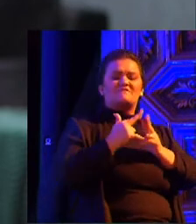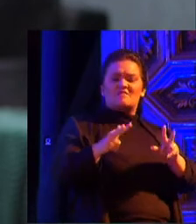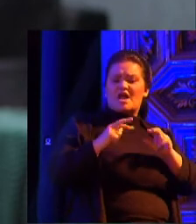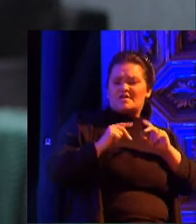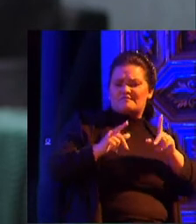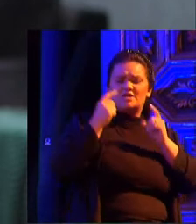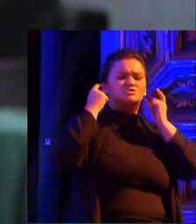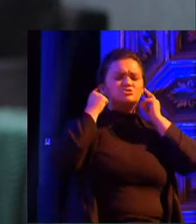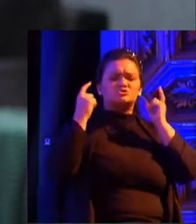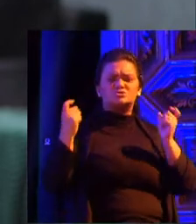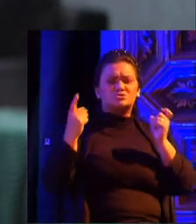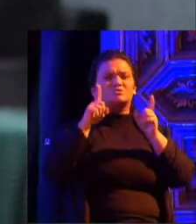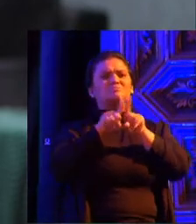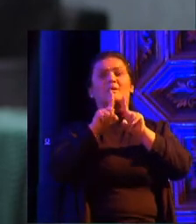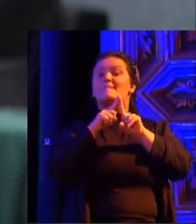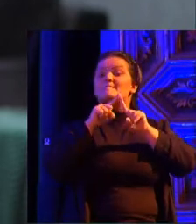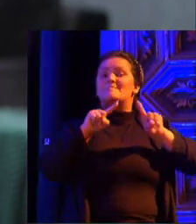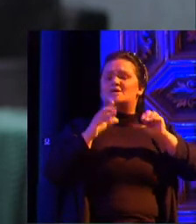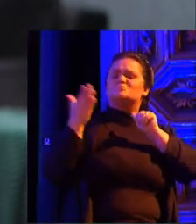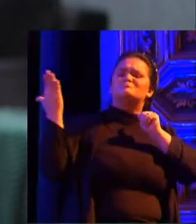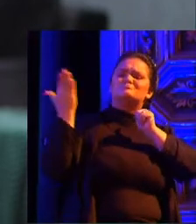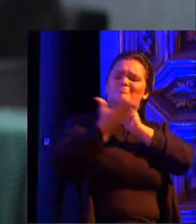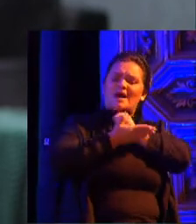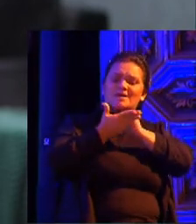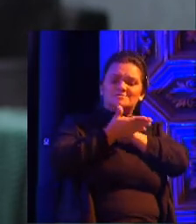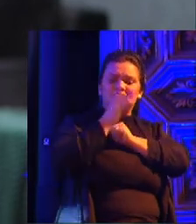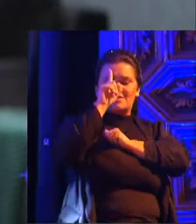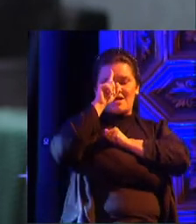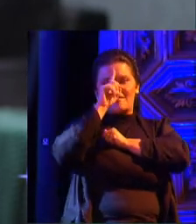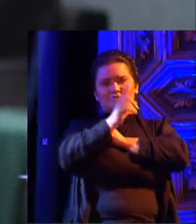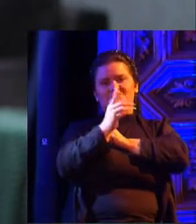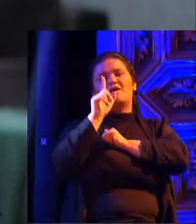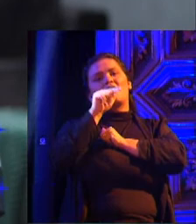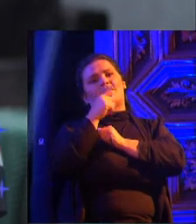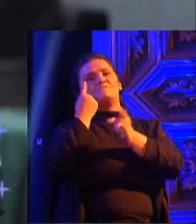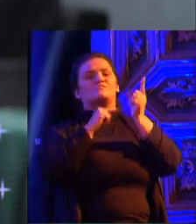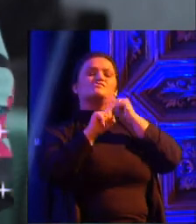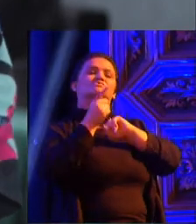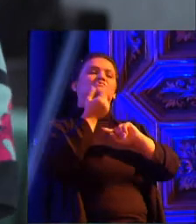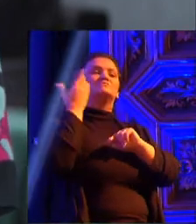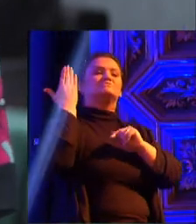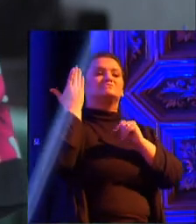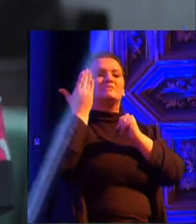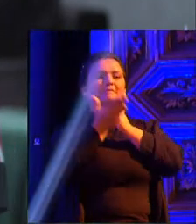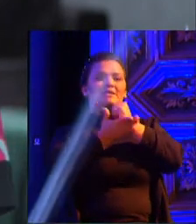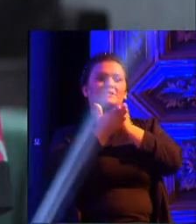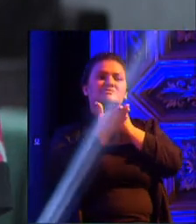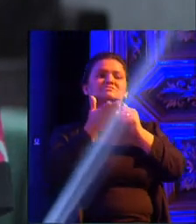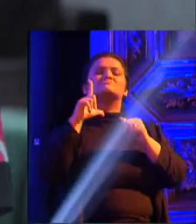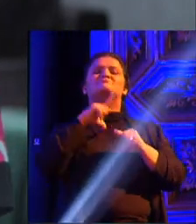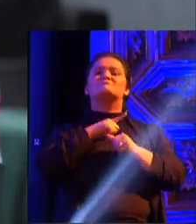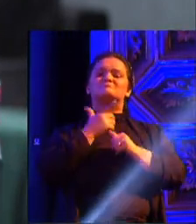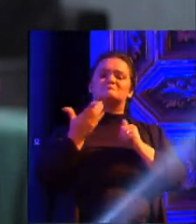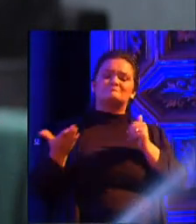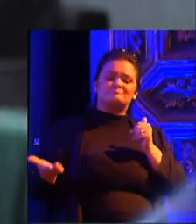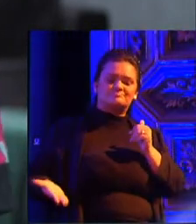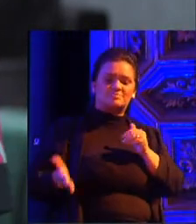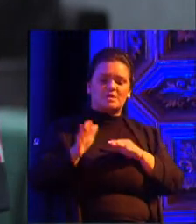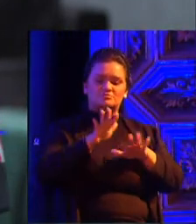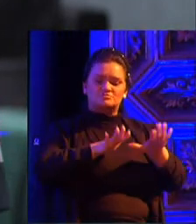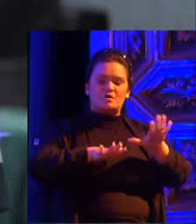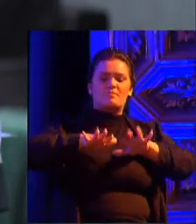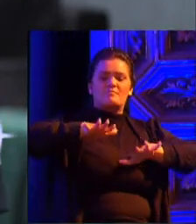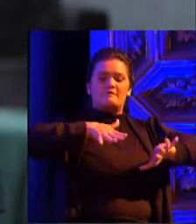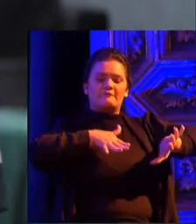sons, mas onde o fundamento é a música paraense. Nós temos o chão, o